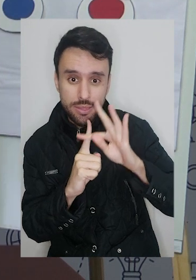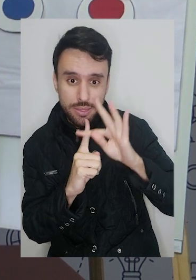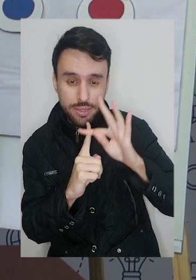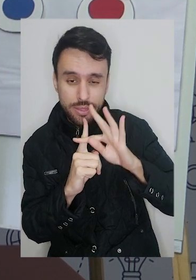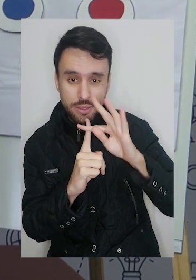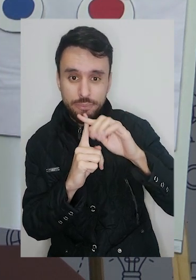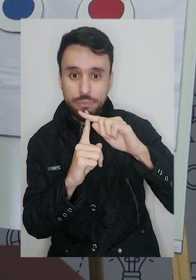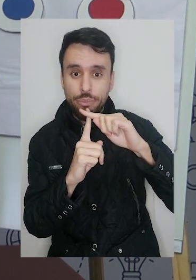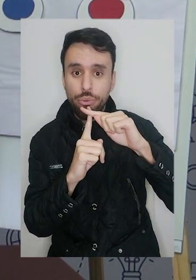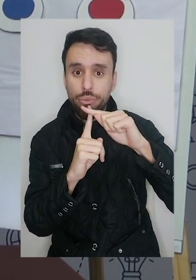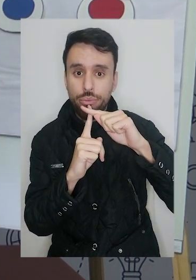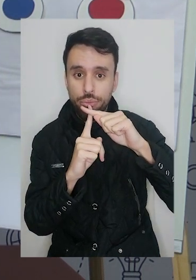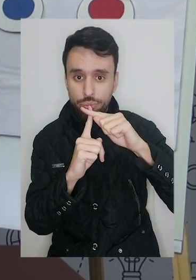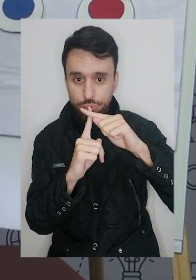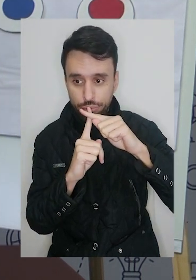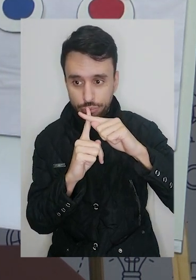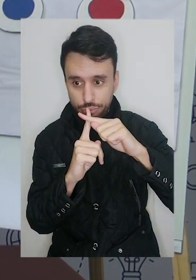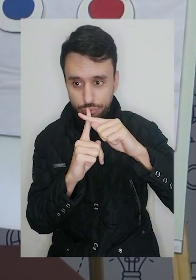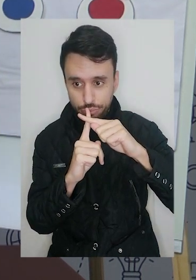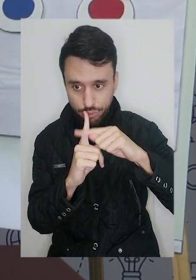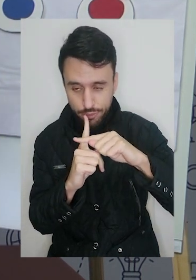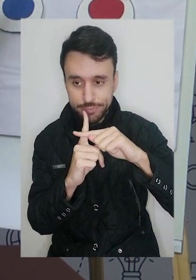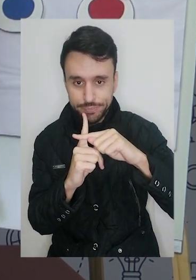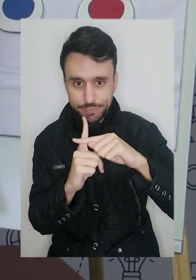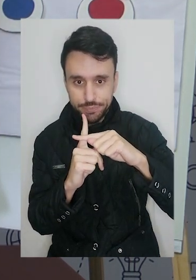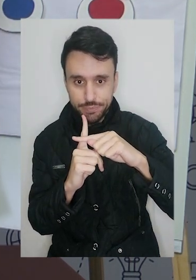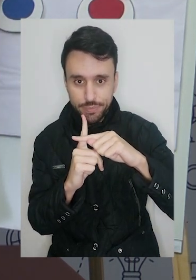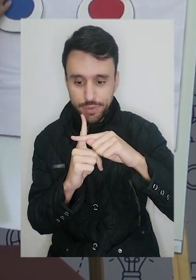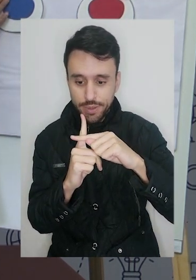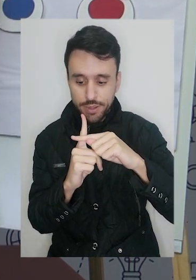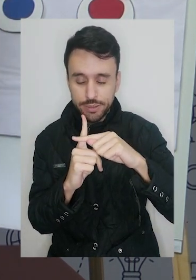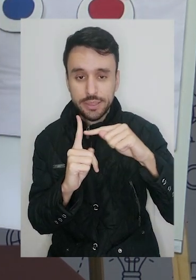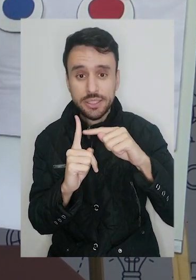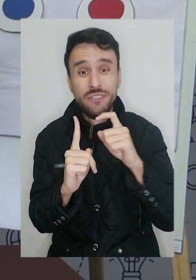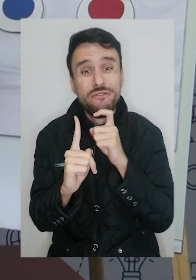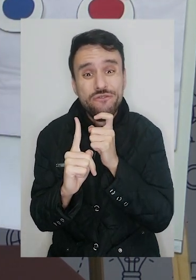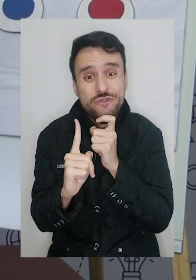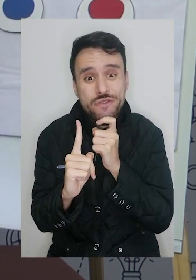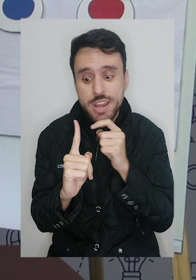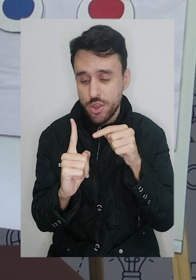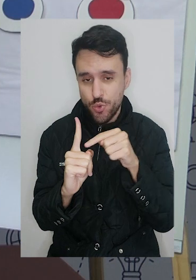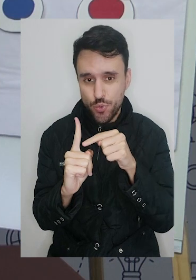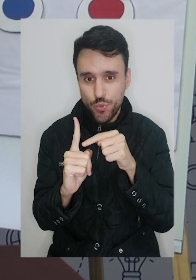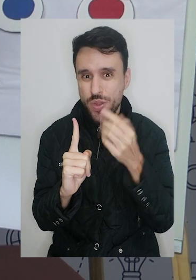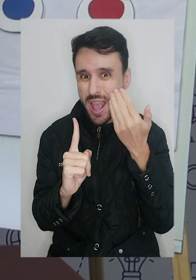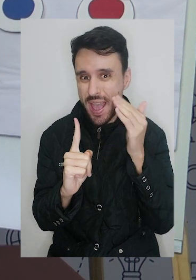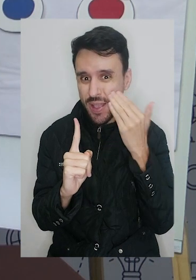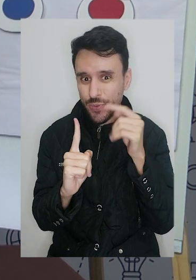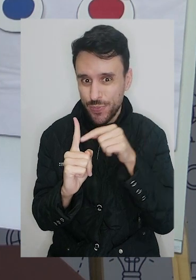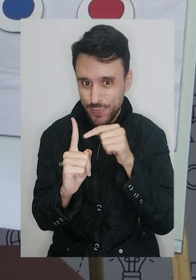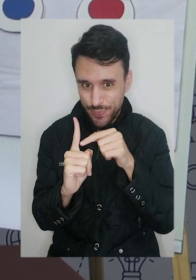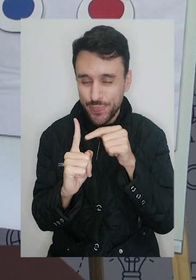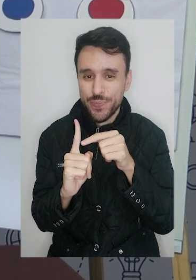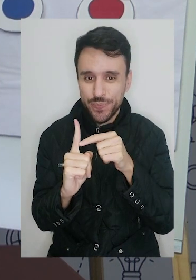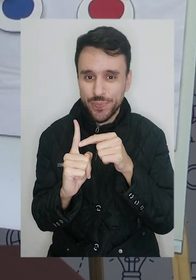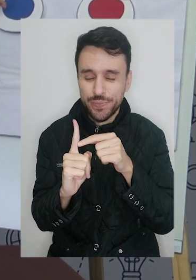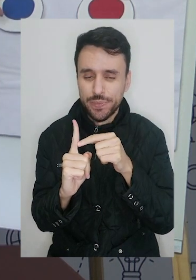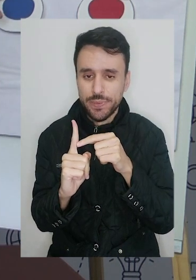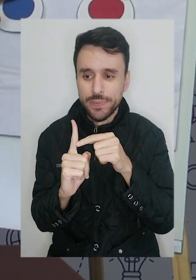está caindo, a temperatura está baixa. Olha o nosso termômetro aqui do frio. Então, está frio. A